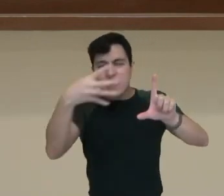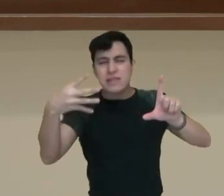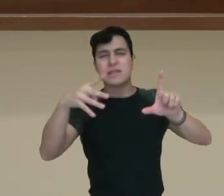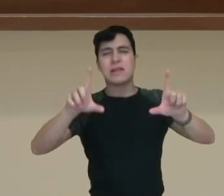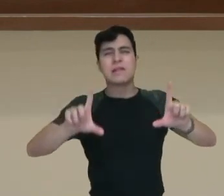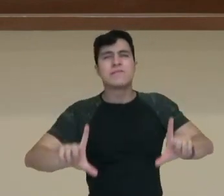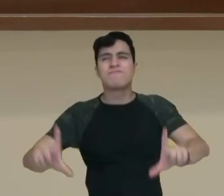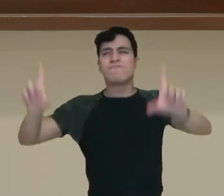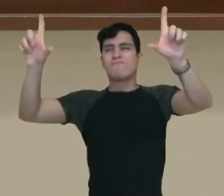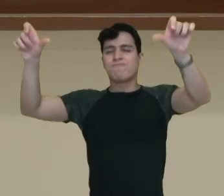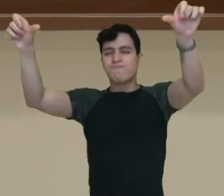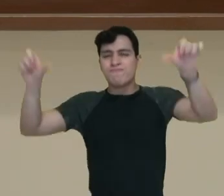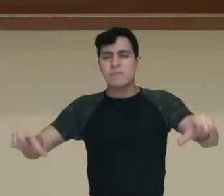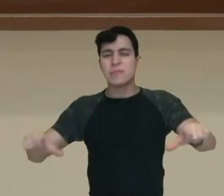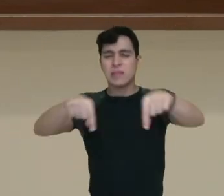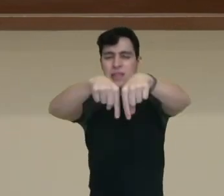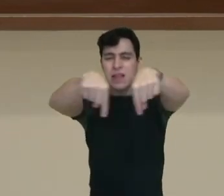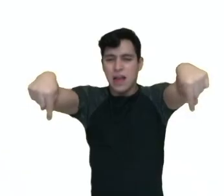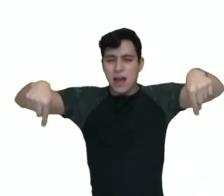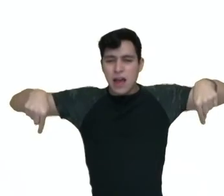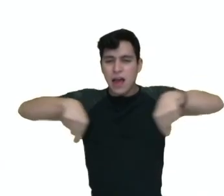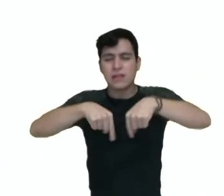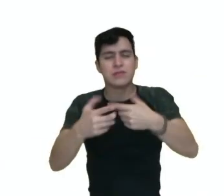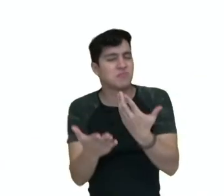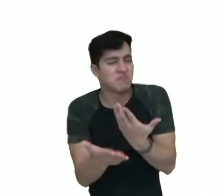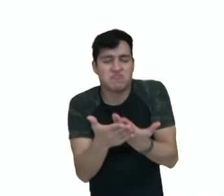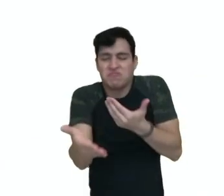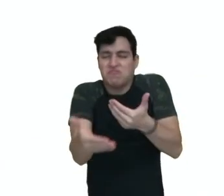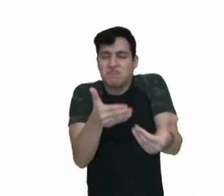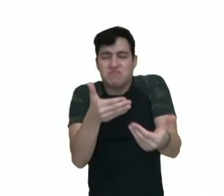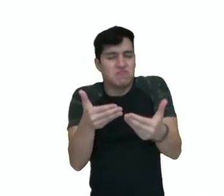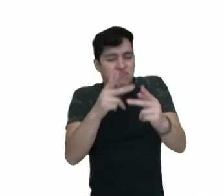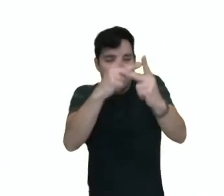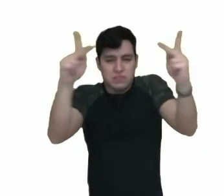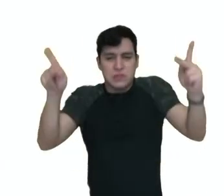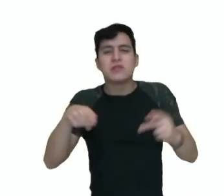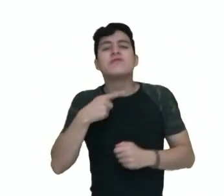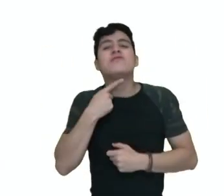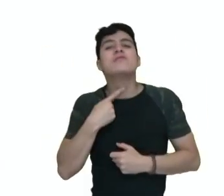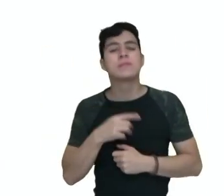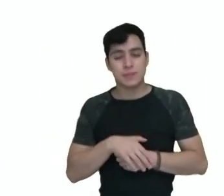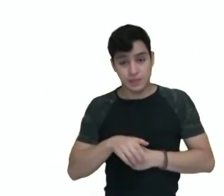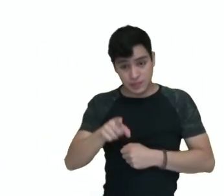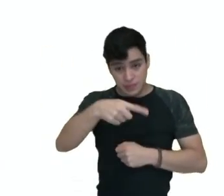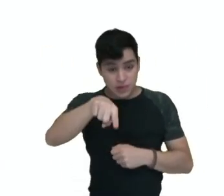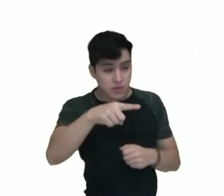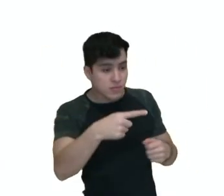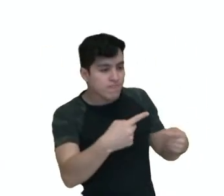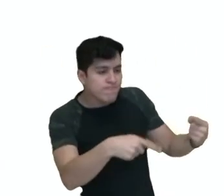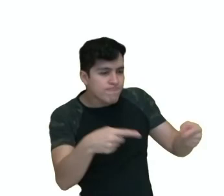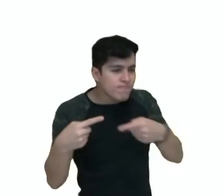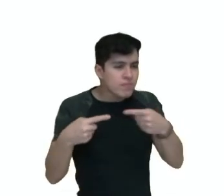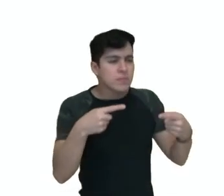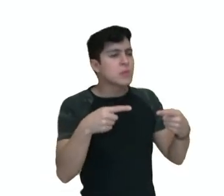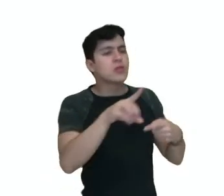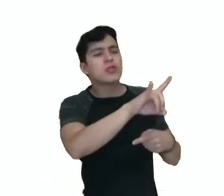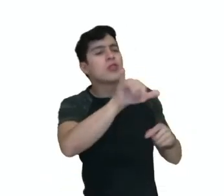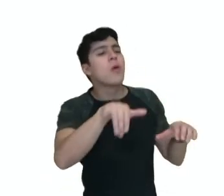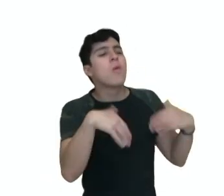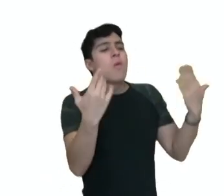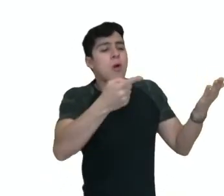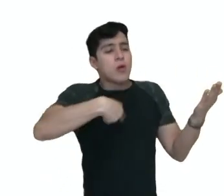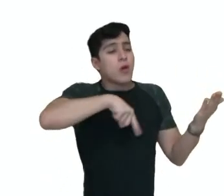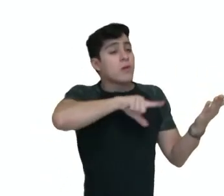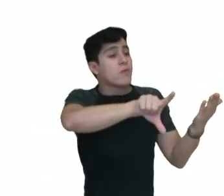faz, tá? Depois, promova uma votação para escolher uma data que a turma irá comemorar.